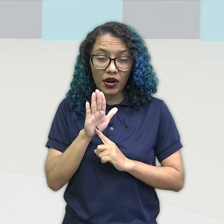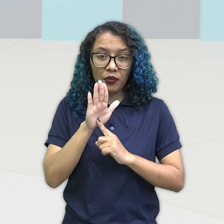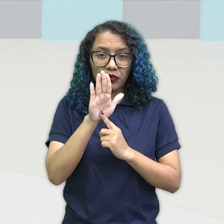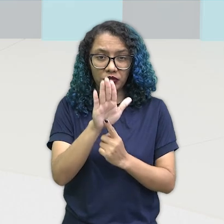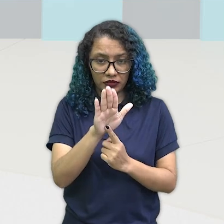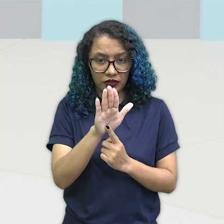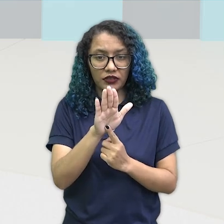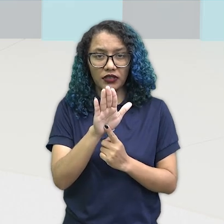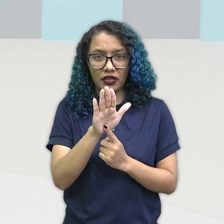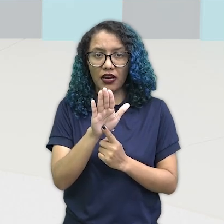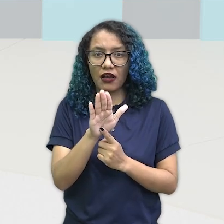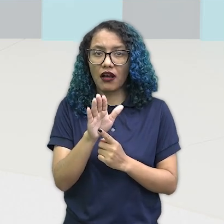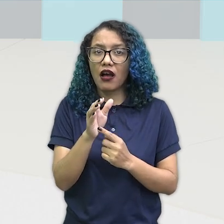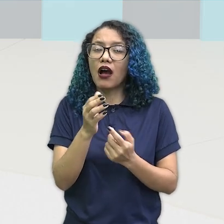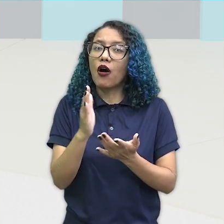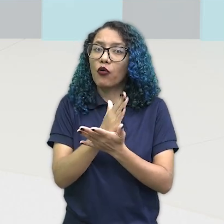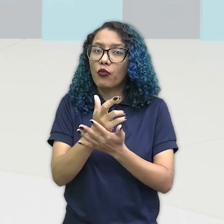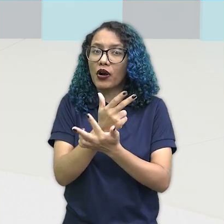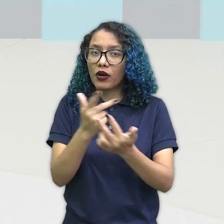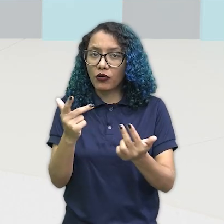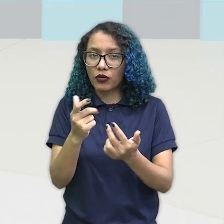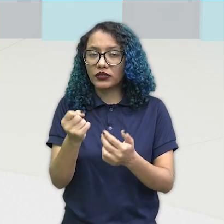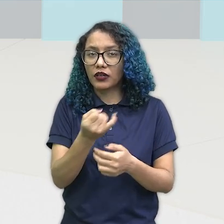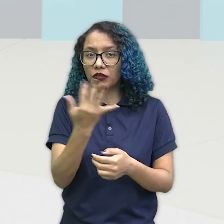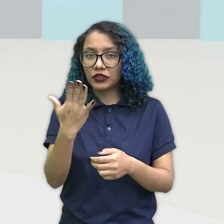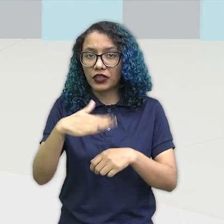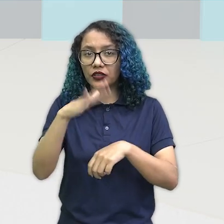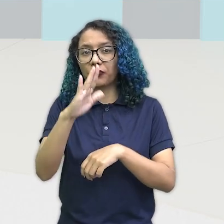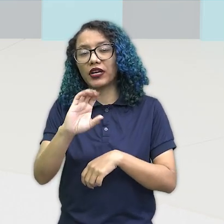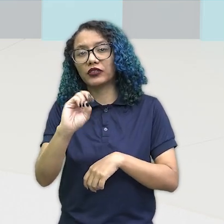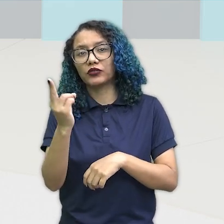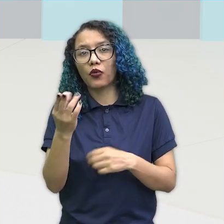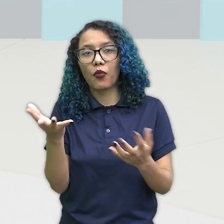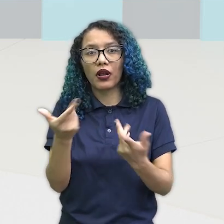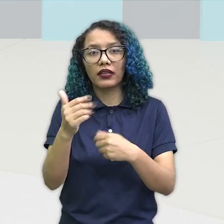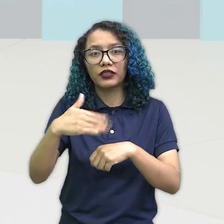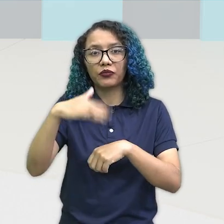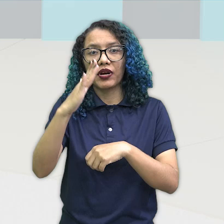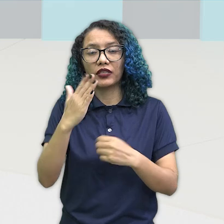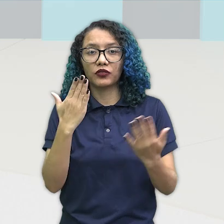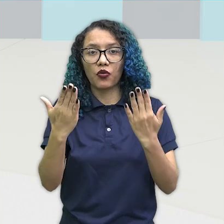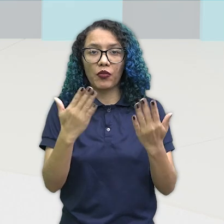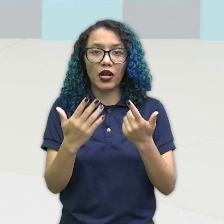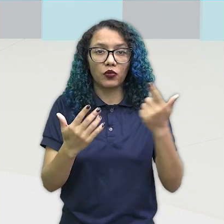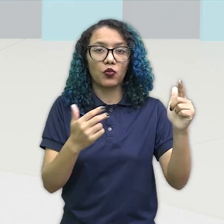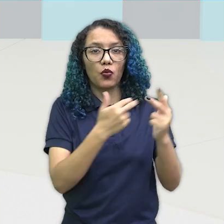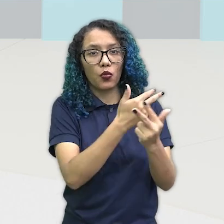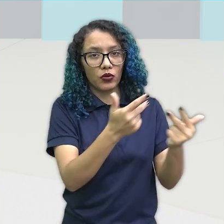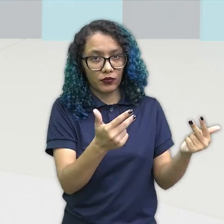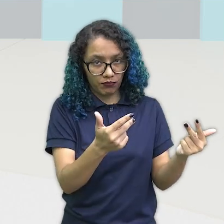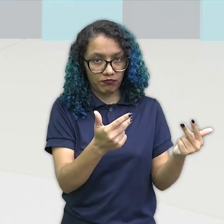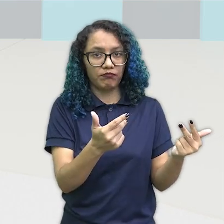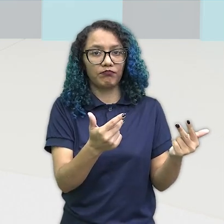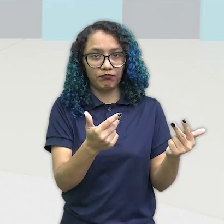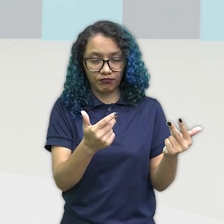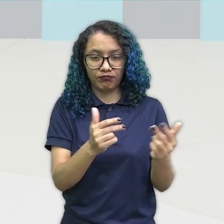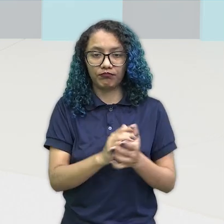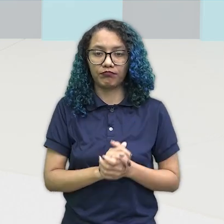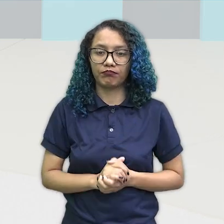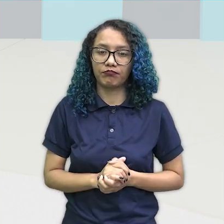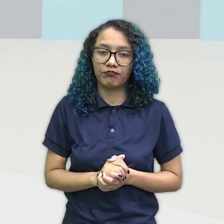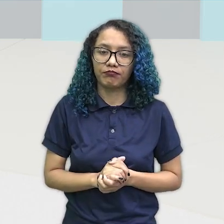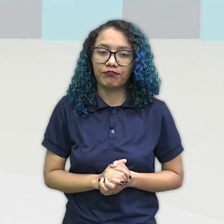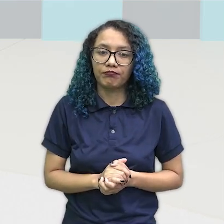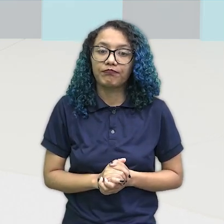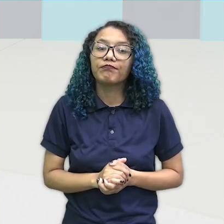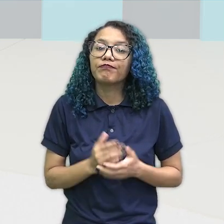quantidade ou qualidade em comparação com outras coisas, ok? Então, o grau superlativo